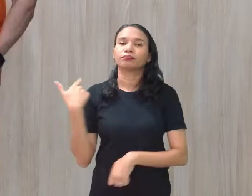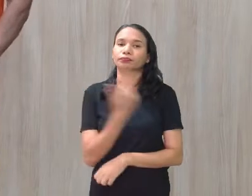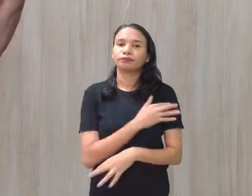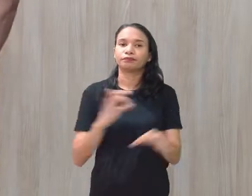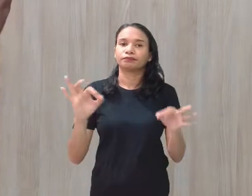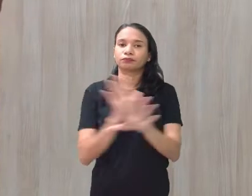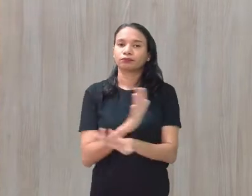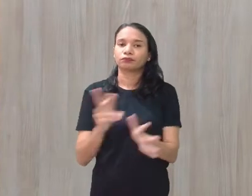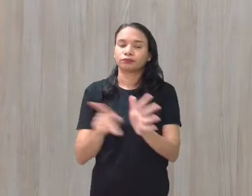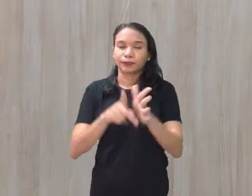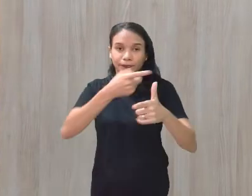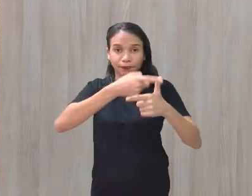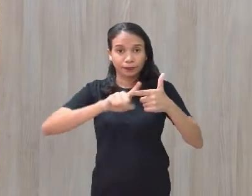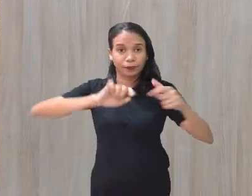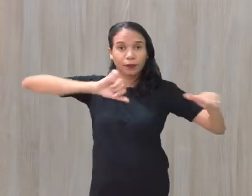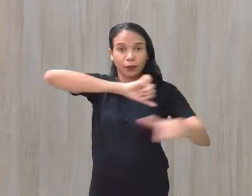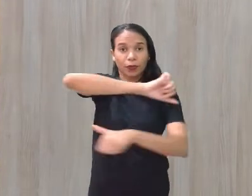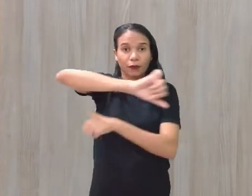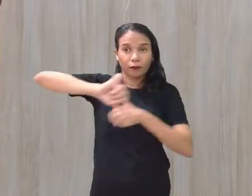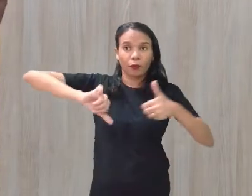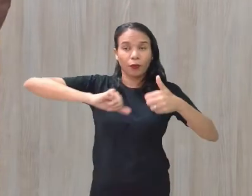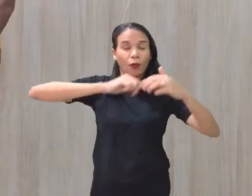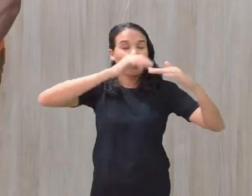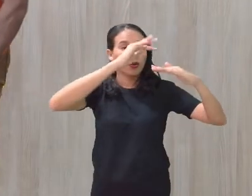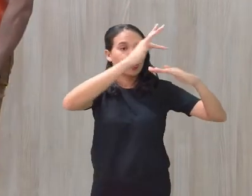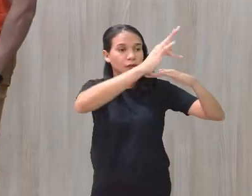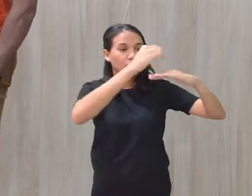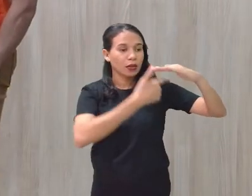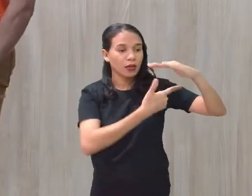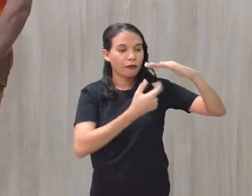a divisão, transformando